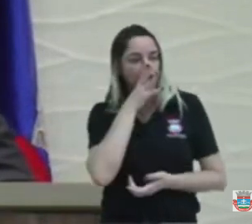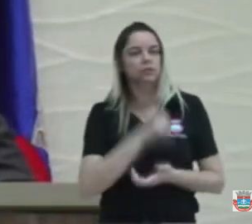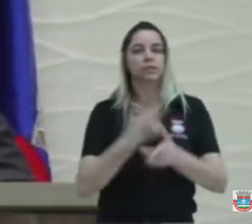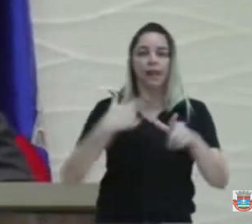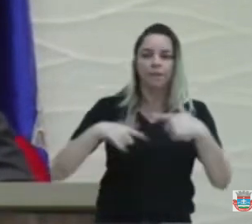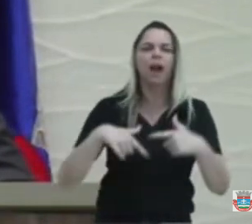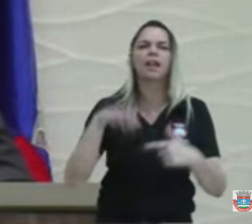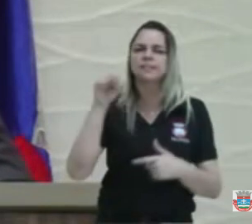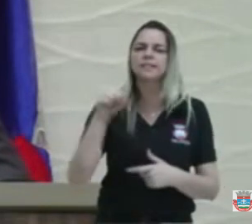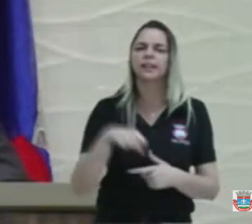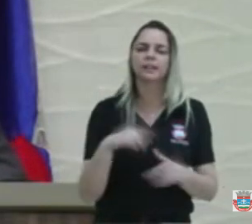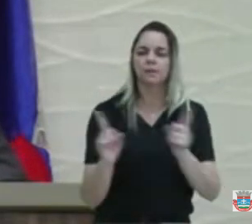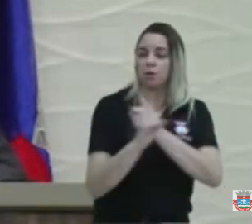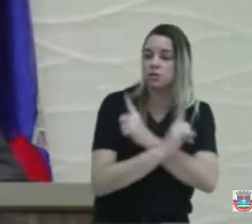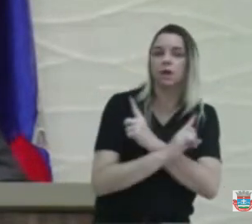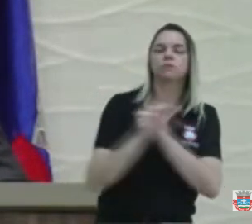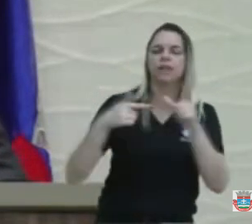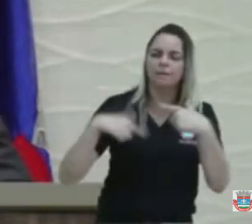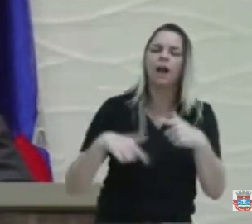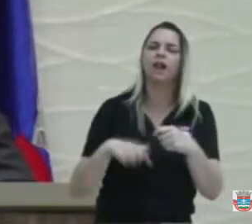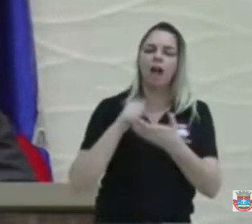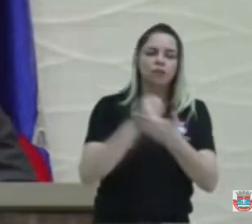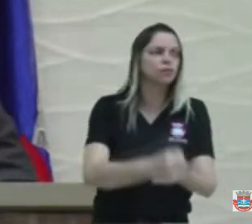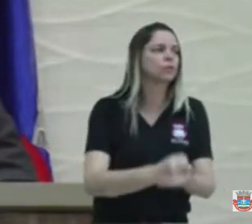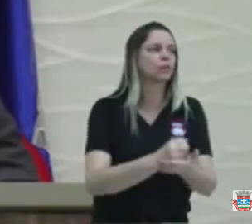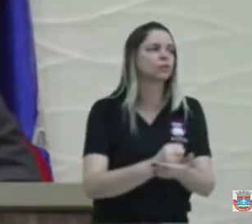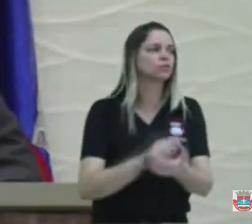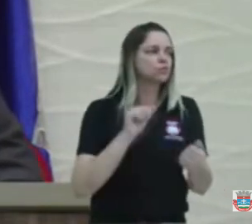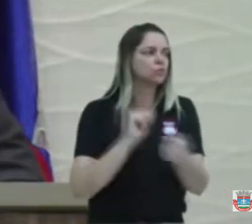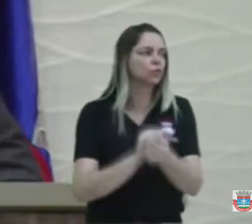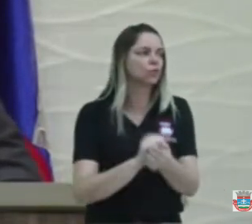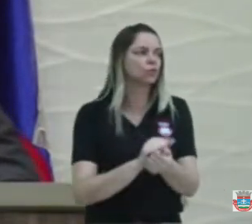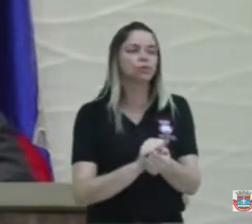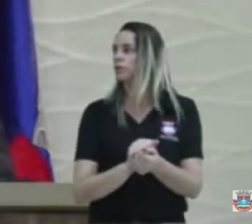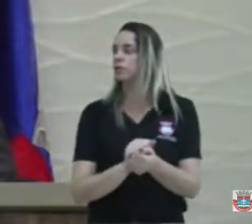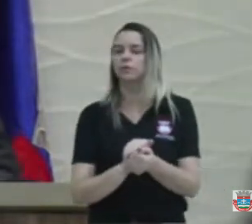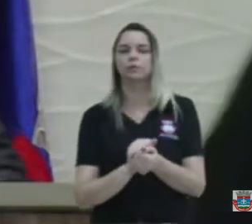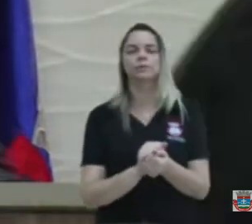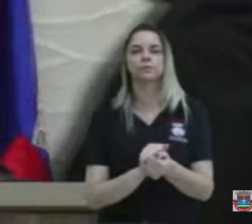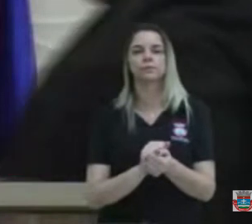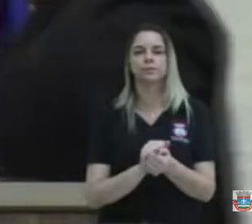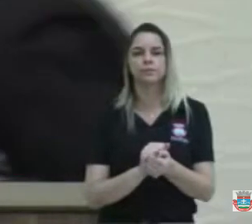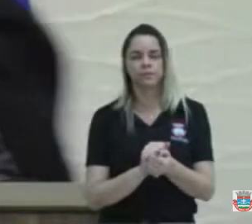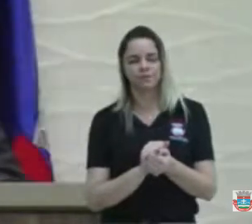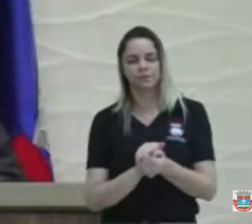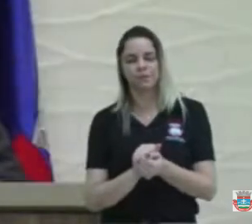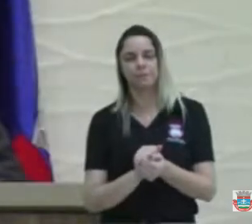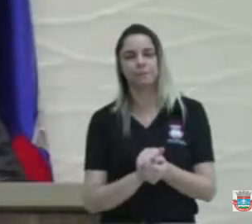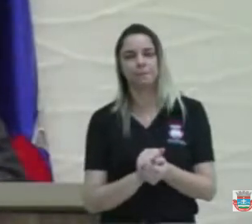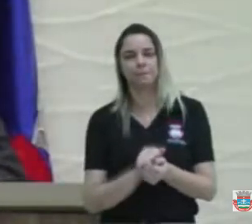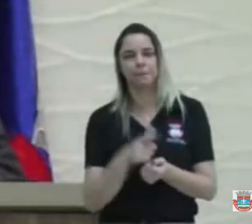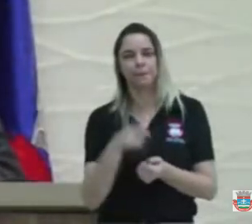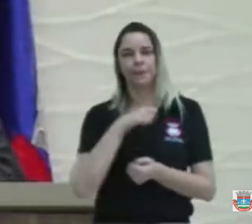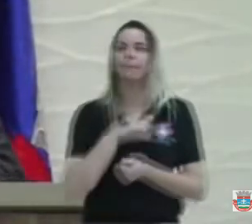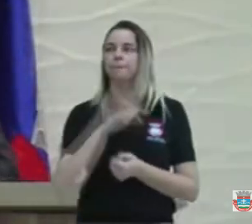ajuda, sim, ao poder público municipal, que ajuda a situação. Eu tenho aqui, como o vereador